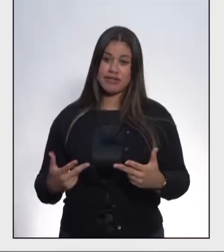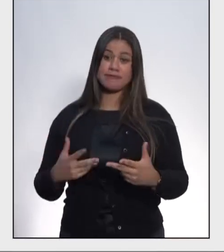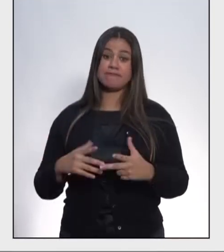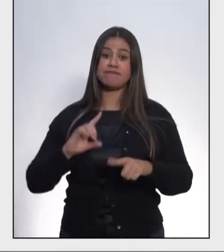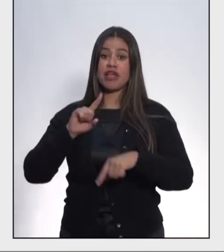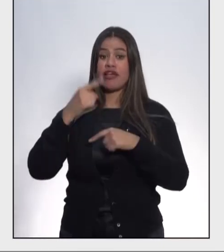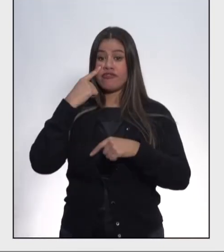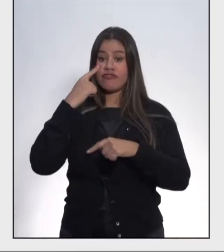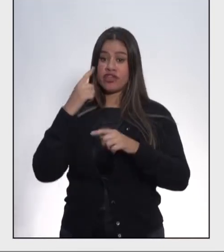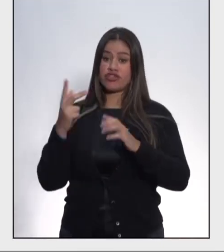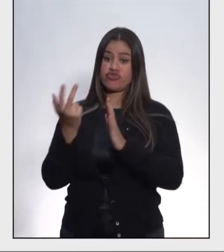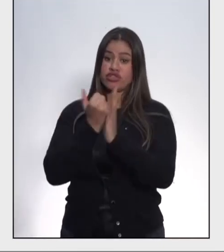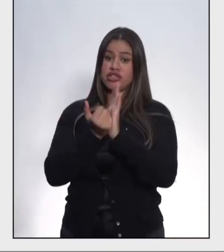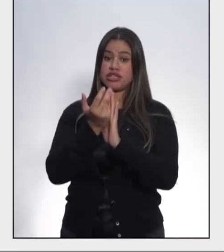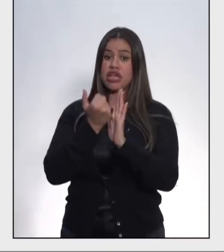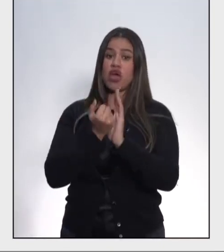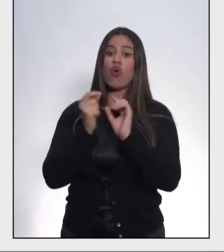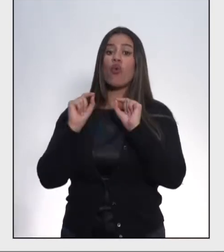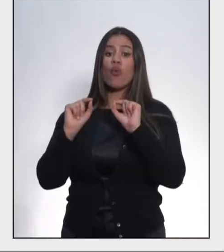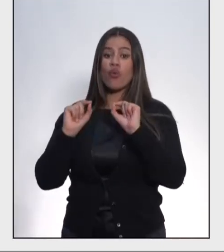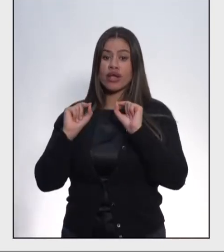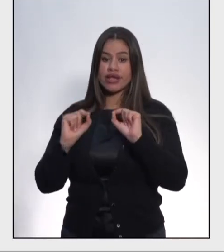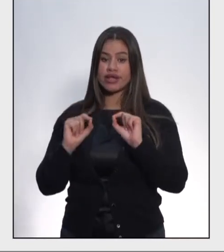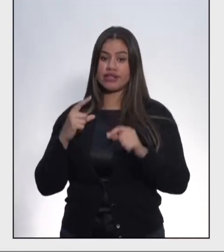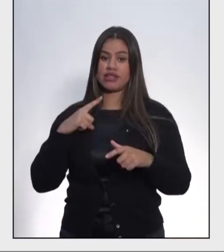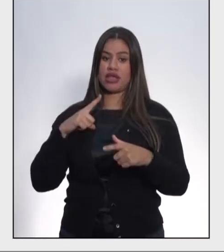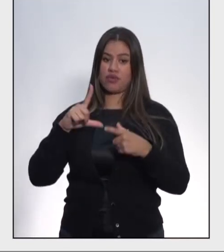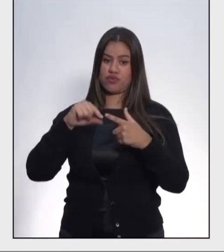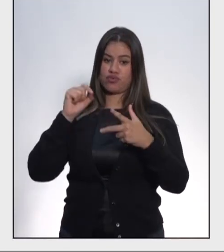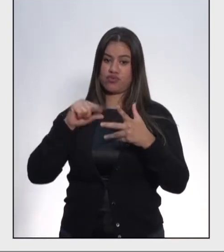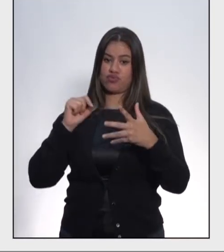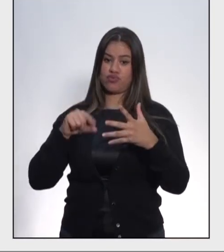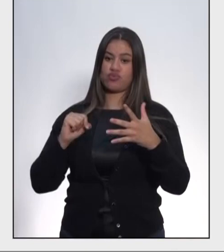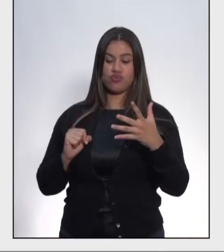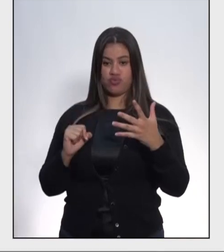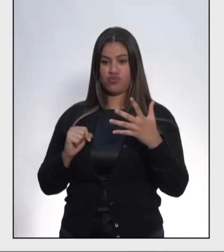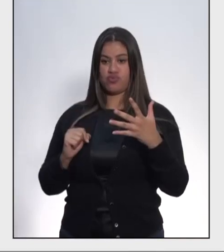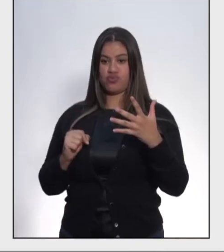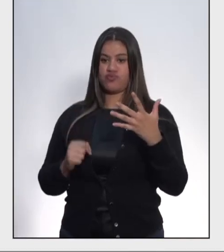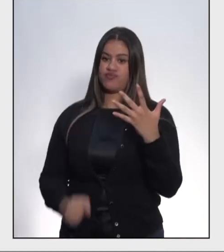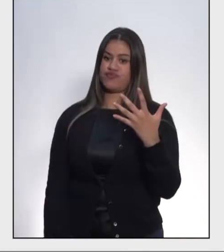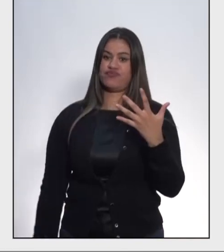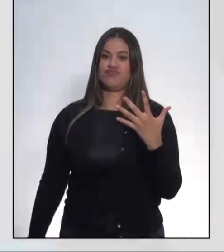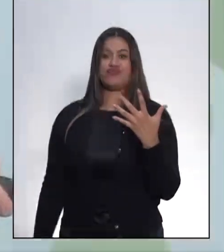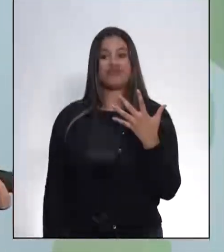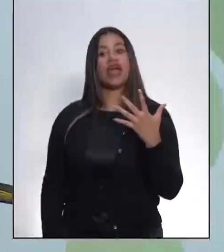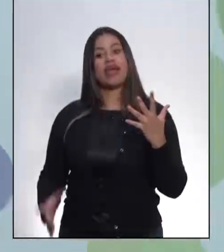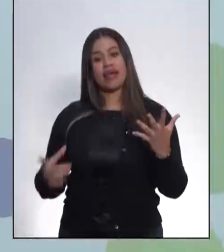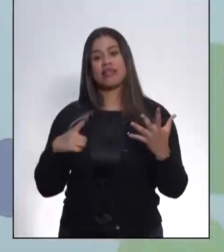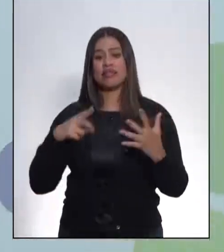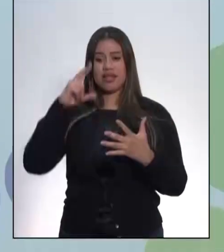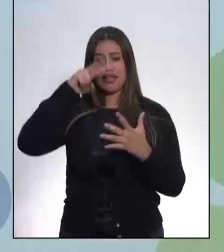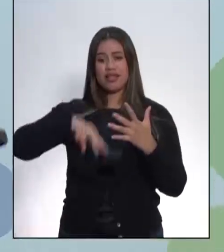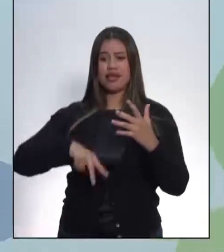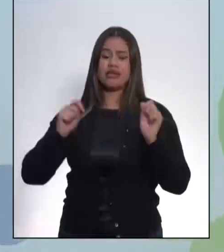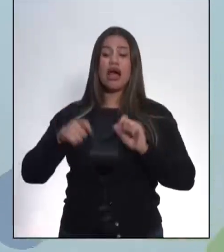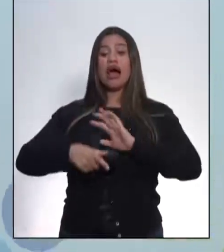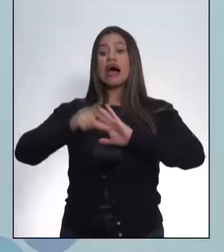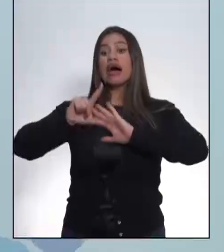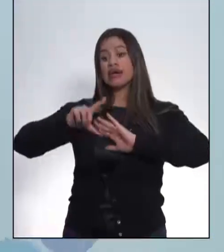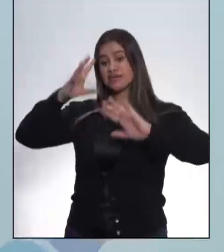imagens, identificam-se quais movimentos. E aí você tem 5 alternativas aí. A gente tem uma dinâmica aqui, não dá para a gente ler tudo, mas vamos pensar um